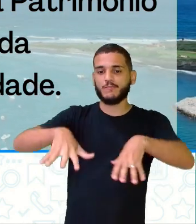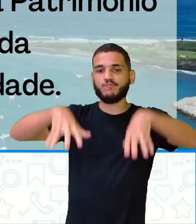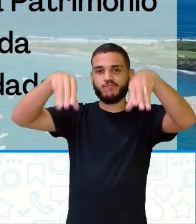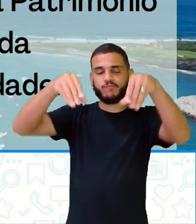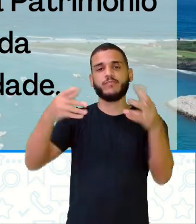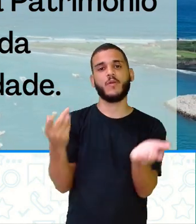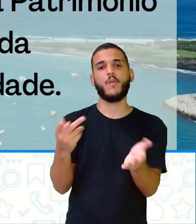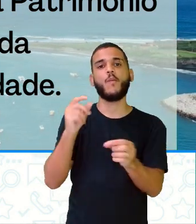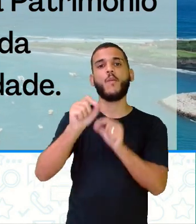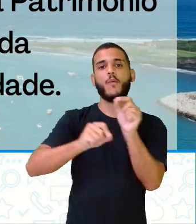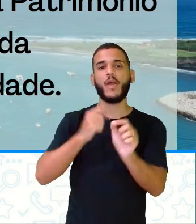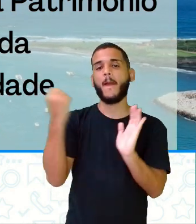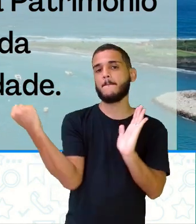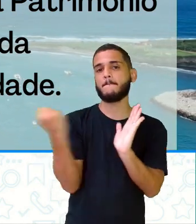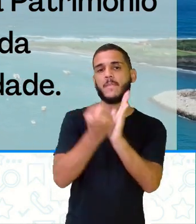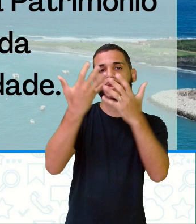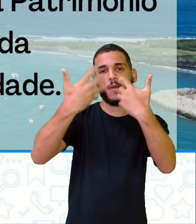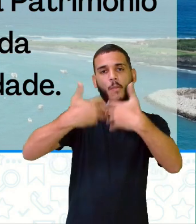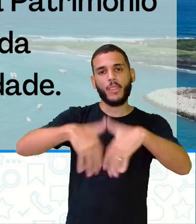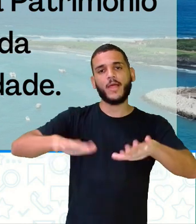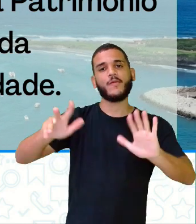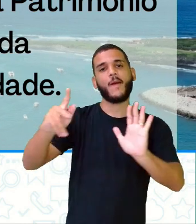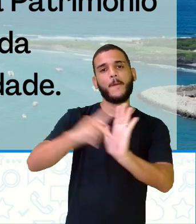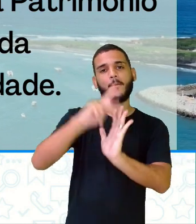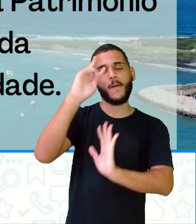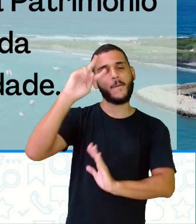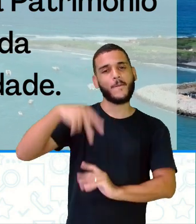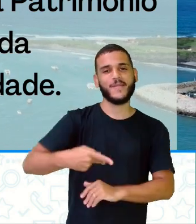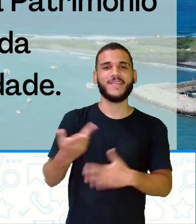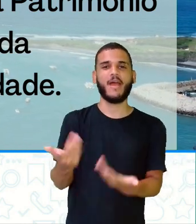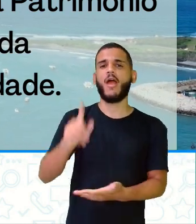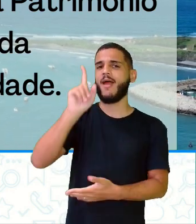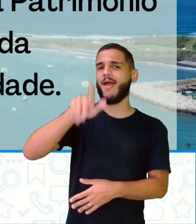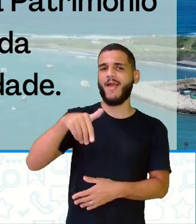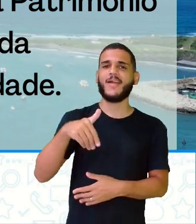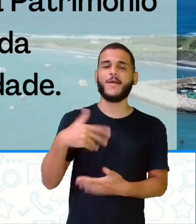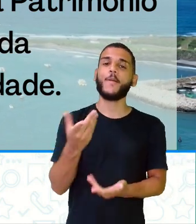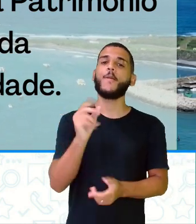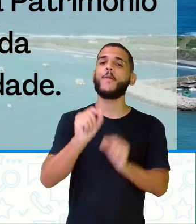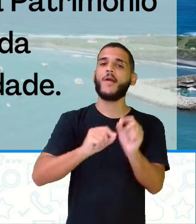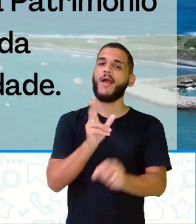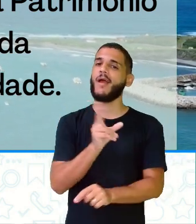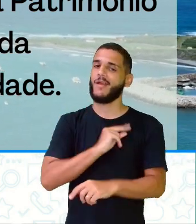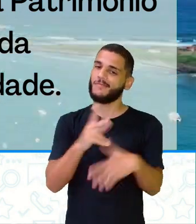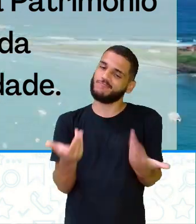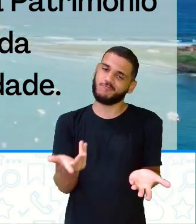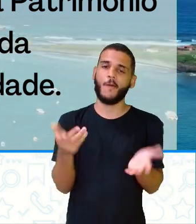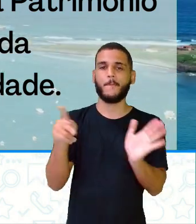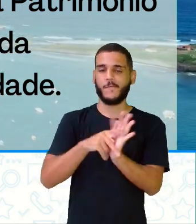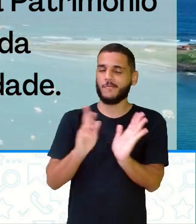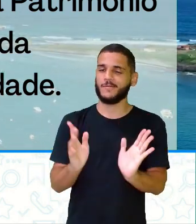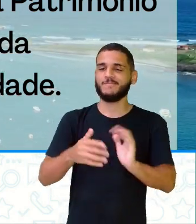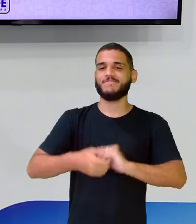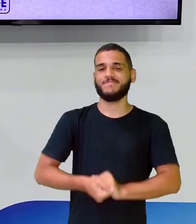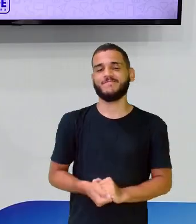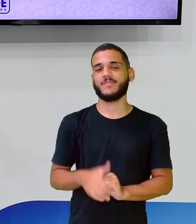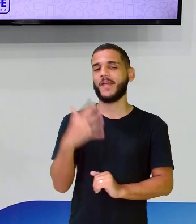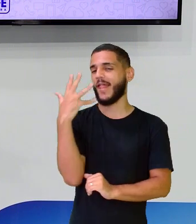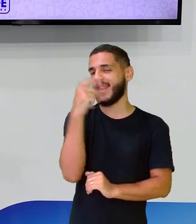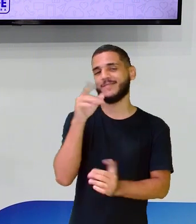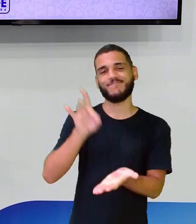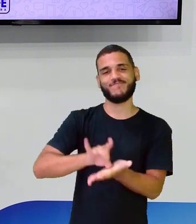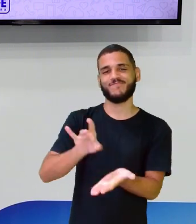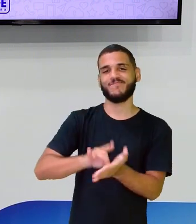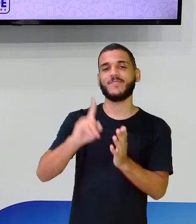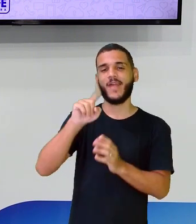Noronha Patrimônio Natural da Humanidade. E foi bem merecido, né? Venhamos e convenhamos. Muito lindo, gente. A